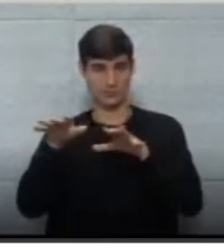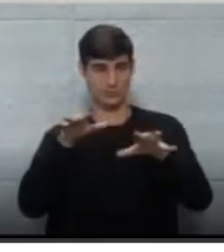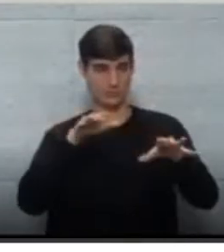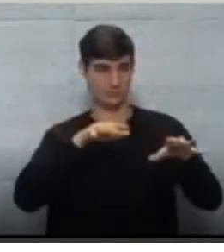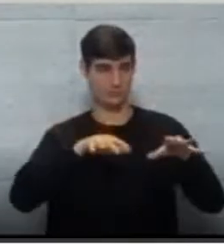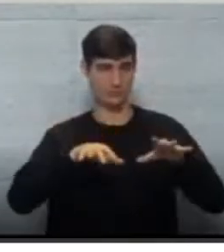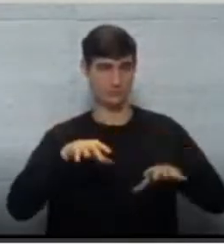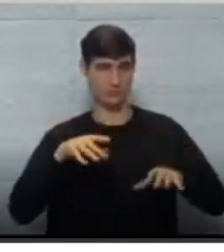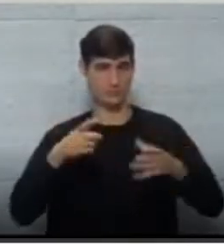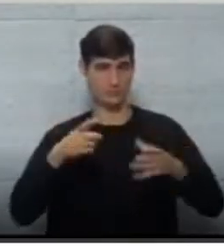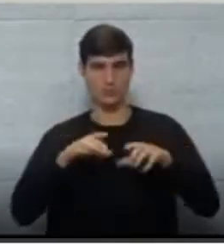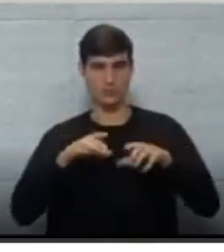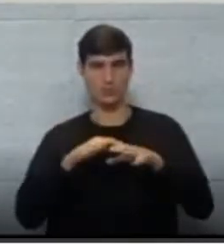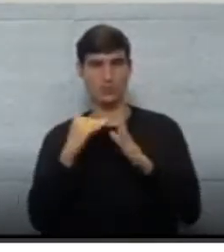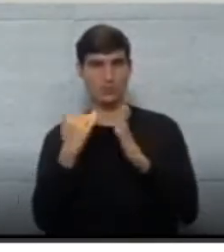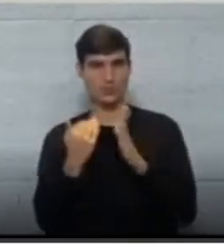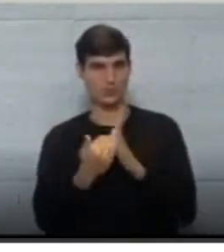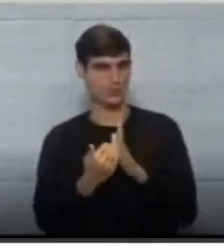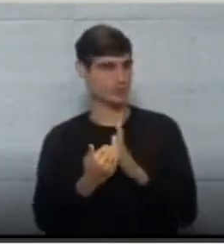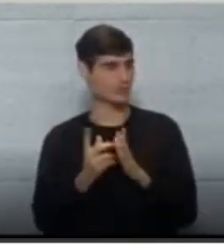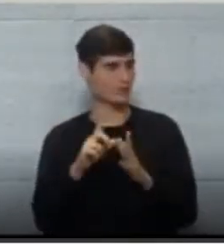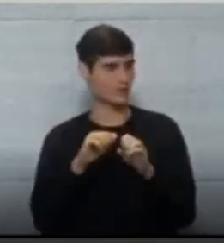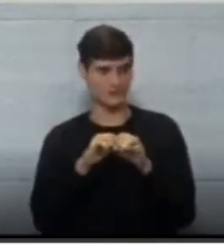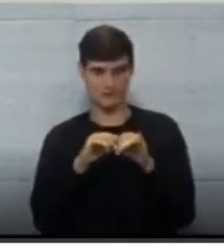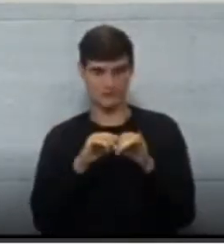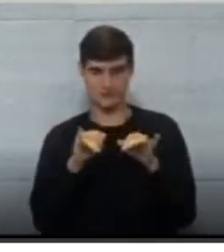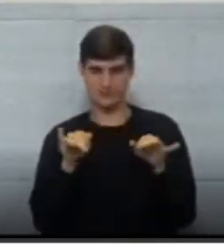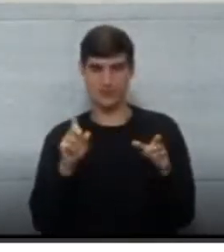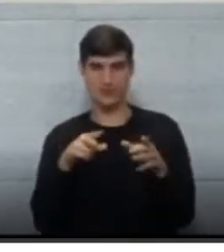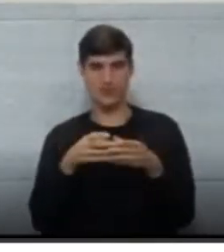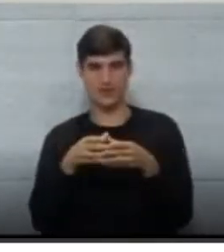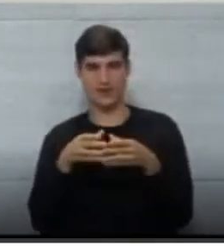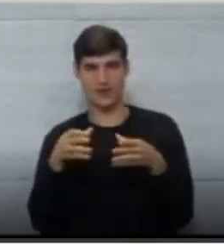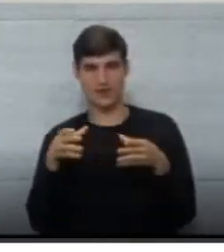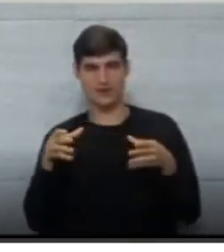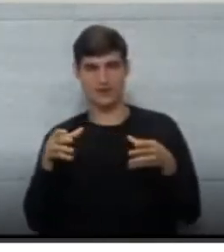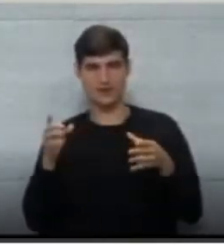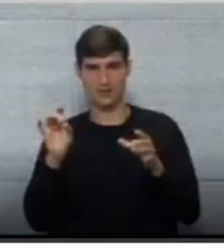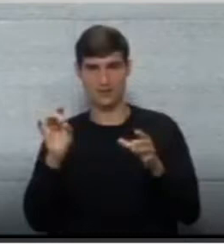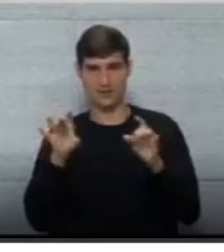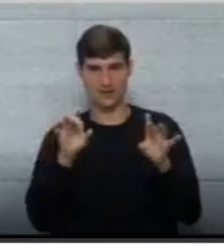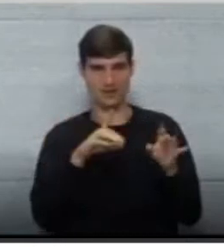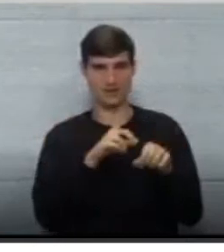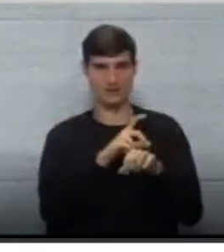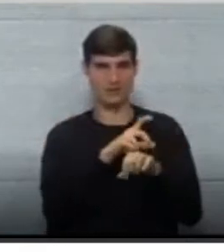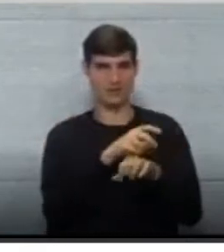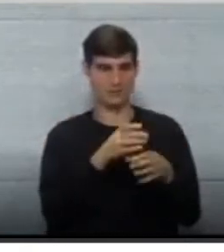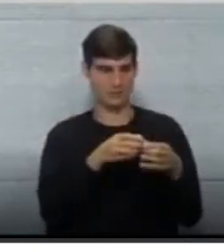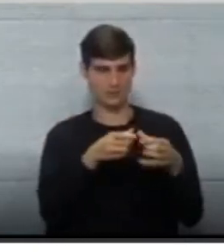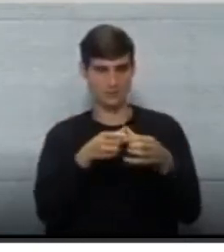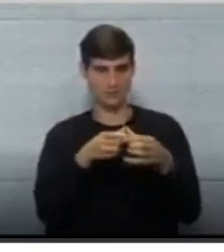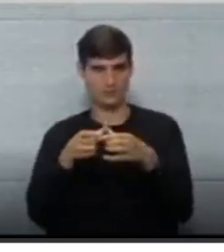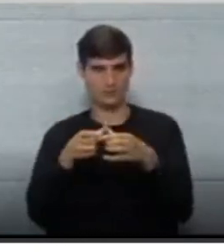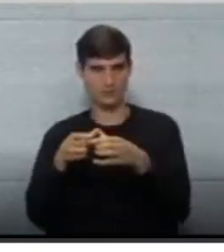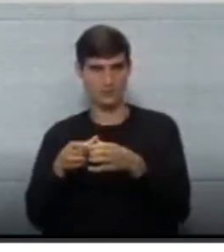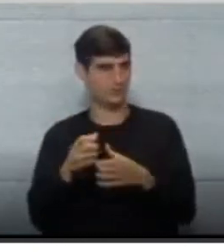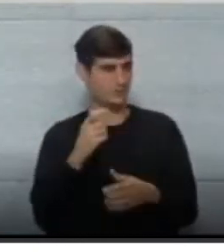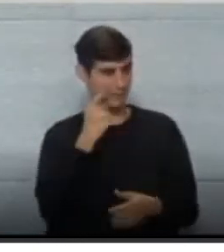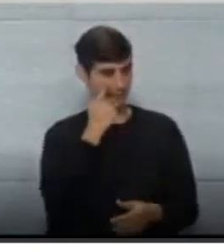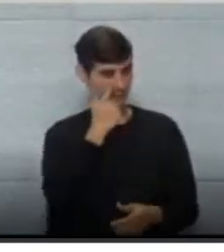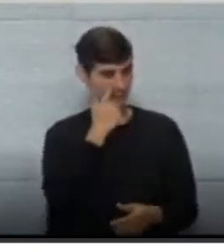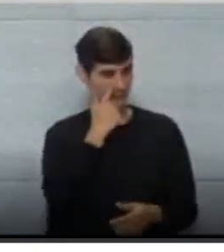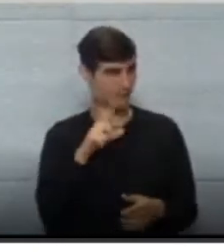Esse espalhamento agora do micro-organismo vai garantir, então, que cresça homogêneo por toda a placa e